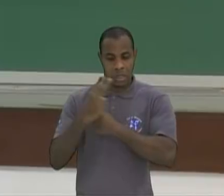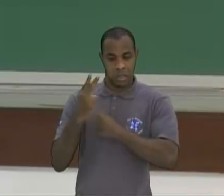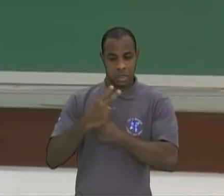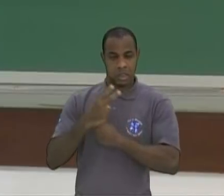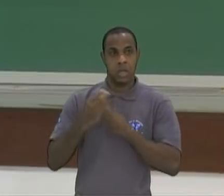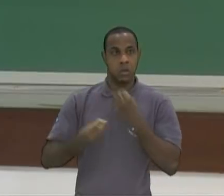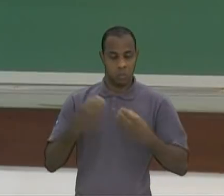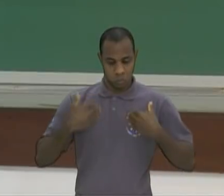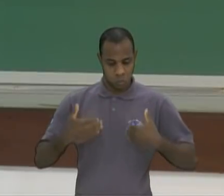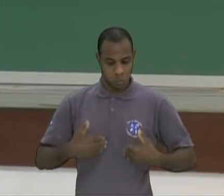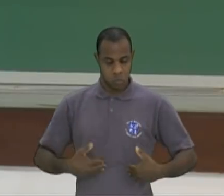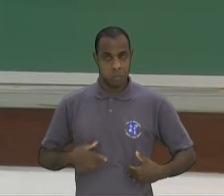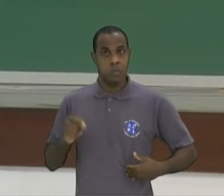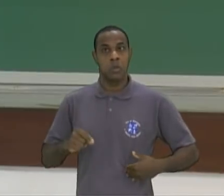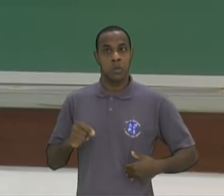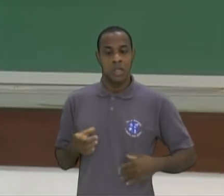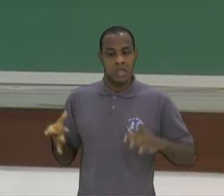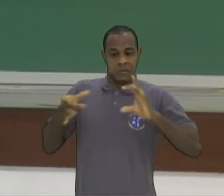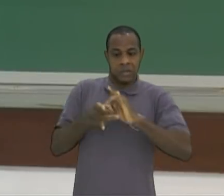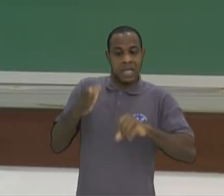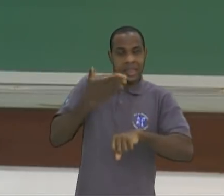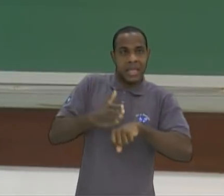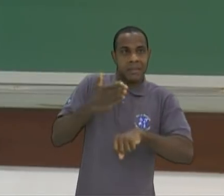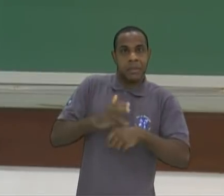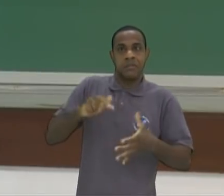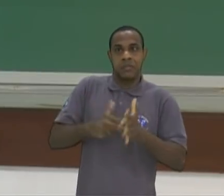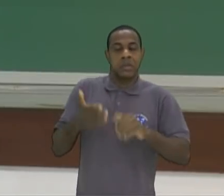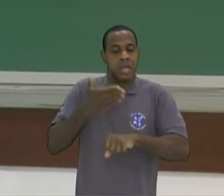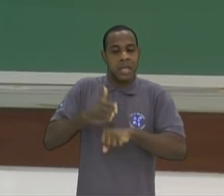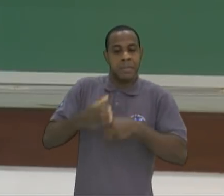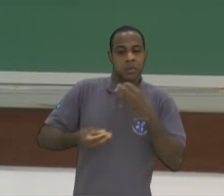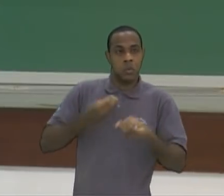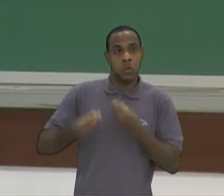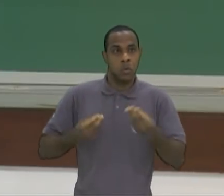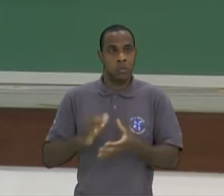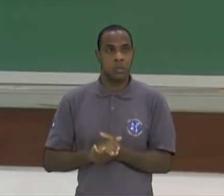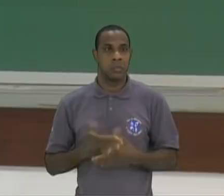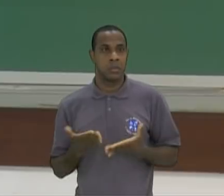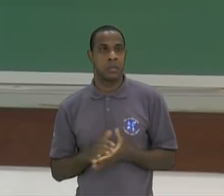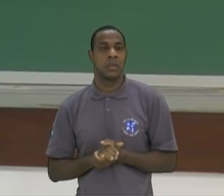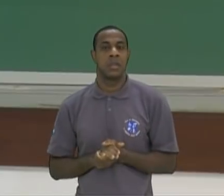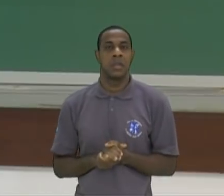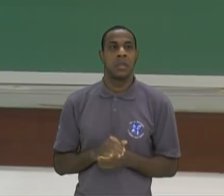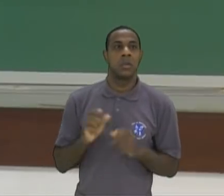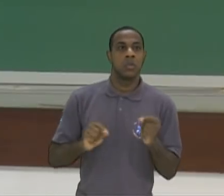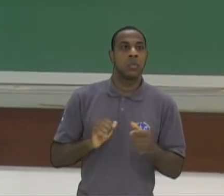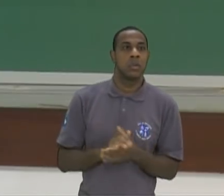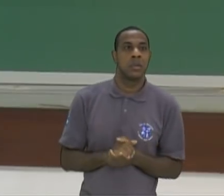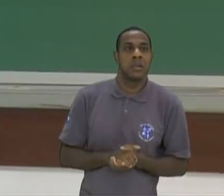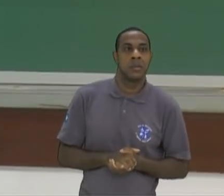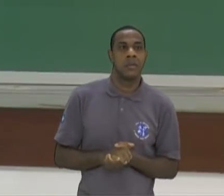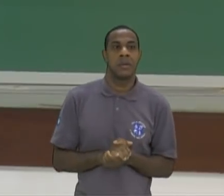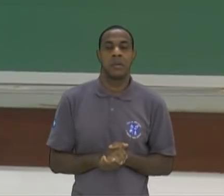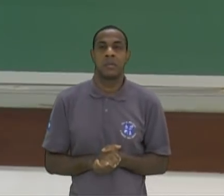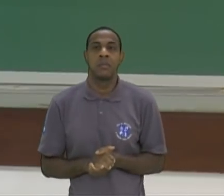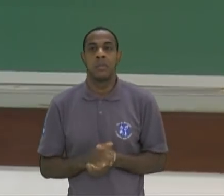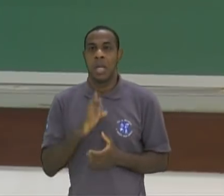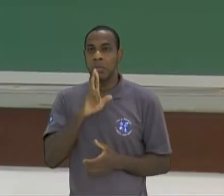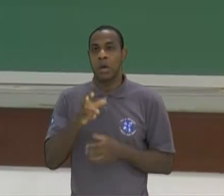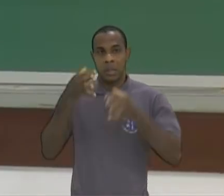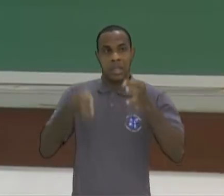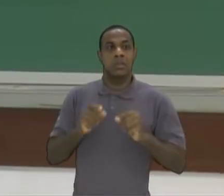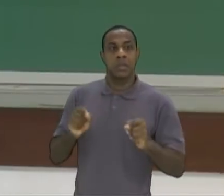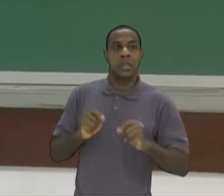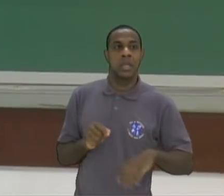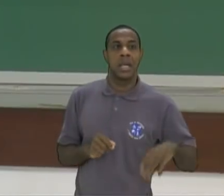diz respeito a treinamento. Então, no que diz respeito a treinamento, segundo a percursora da antiginástica, temos o quê? Que